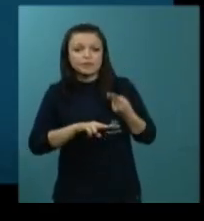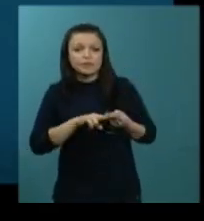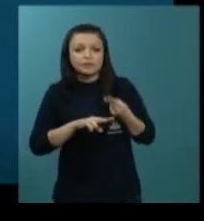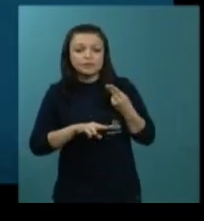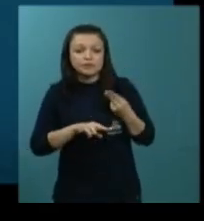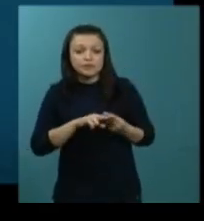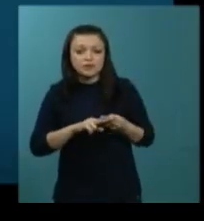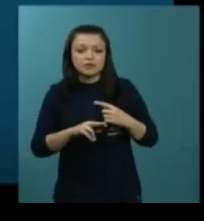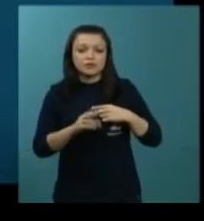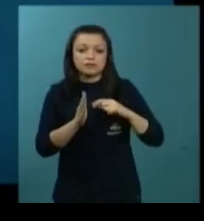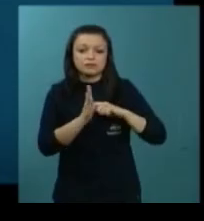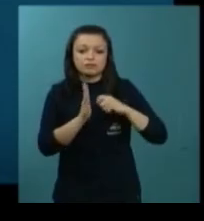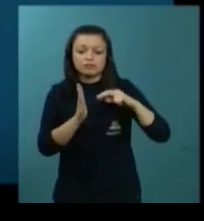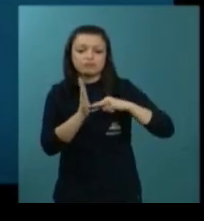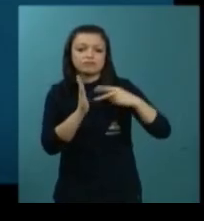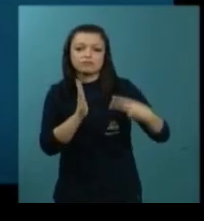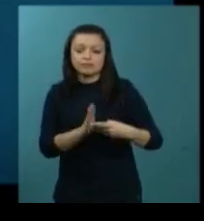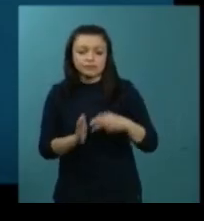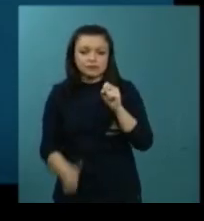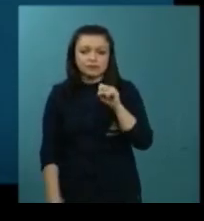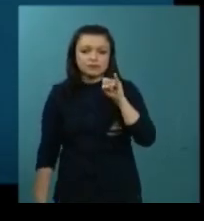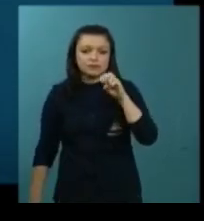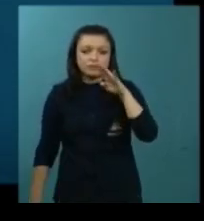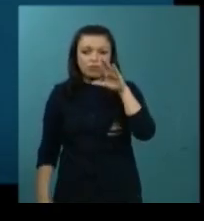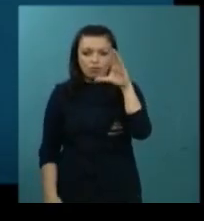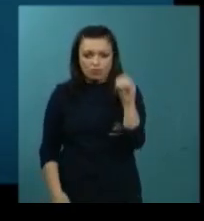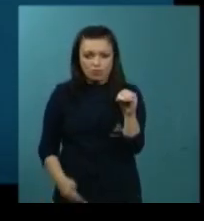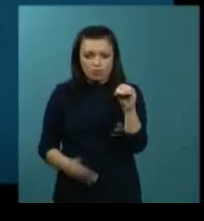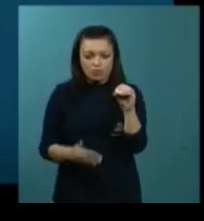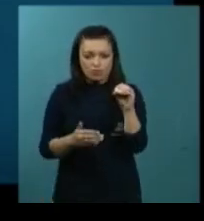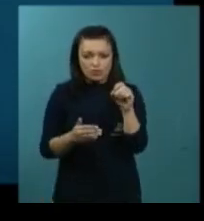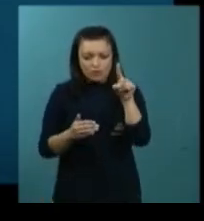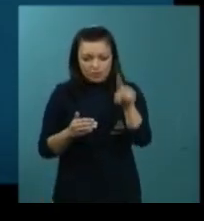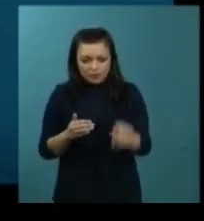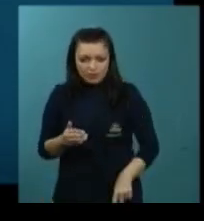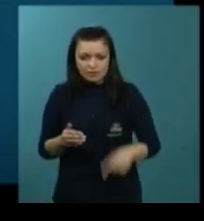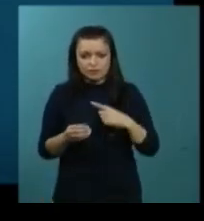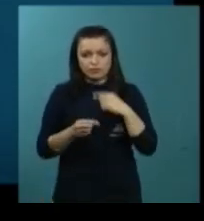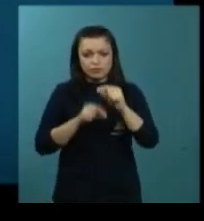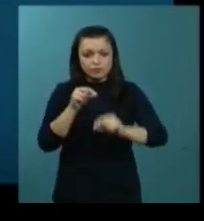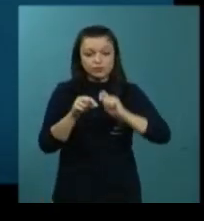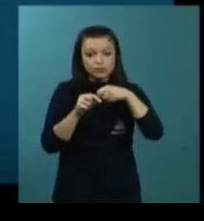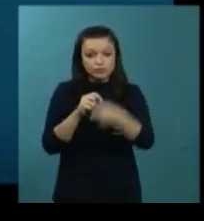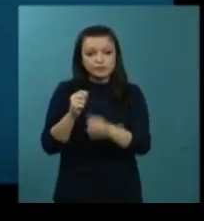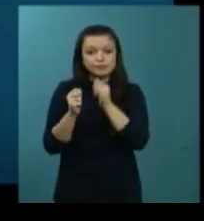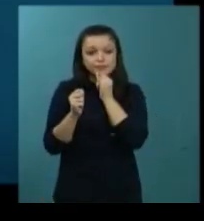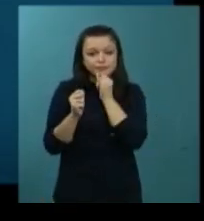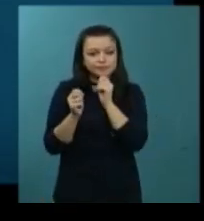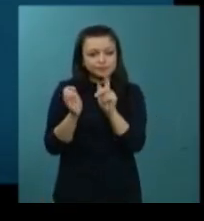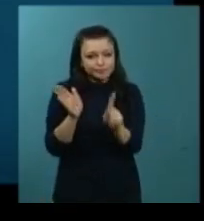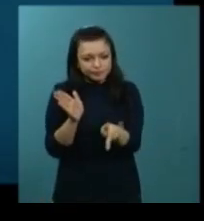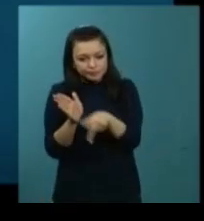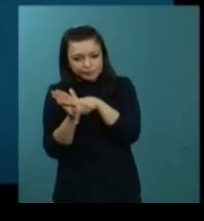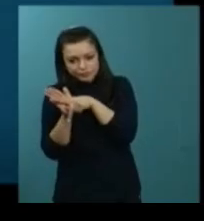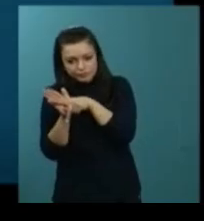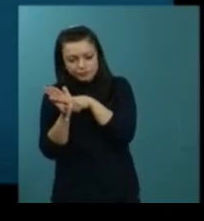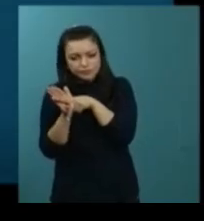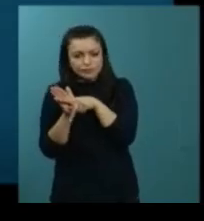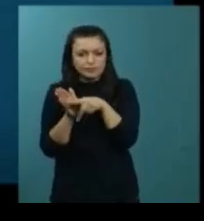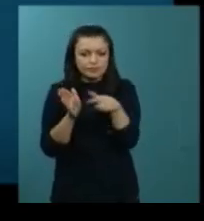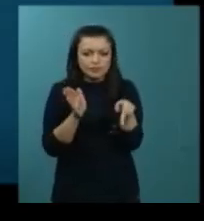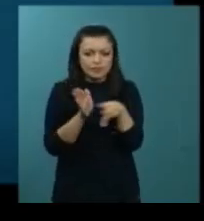utilizar símbolos. E o símbolo de pertinência sugere uma